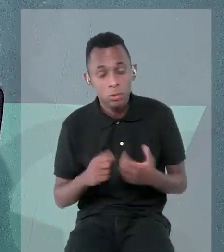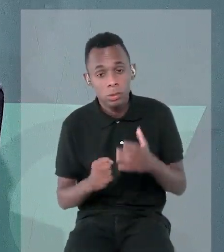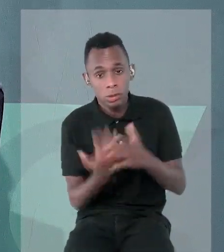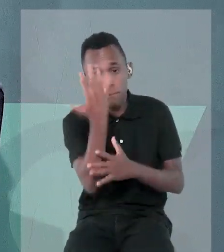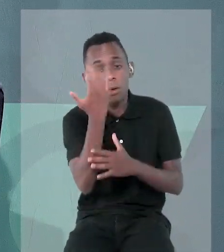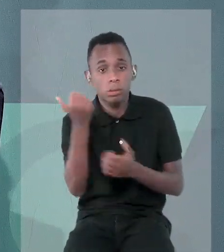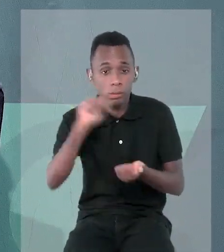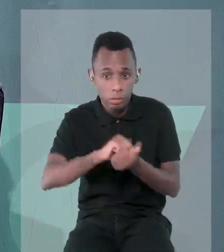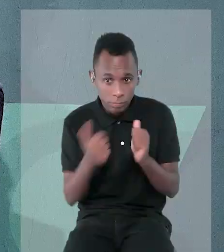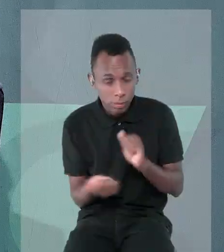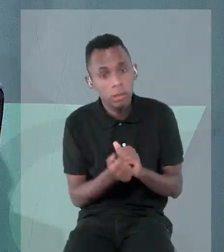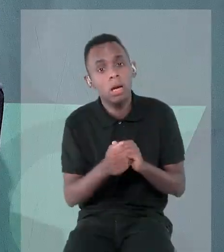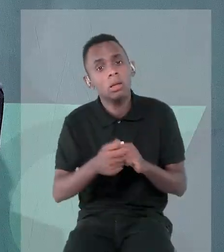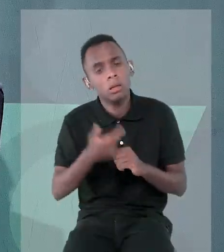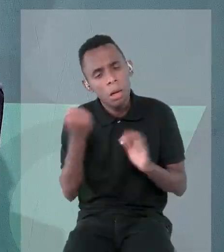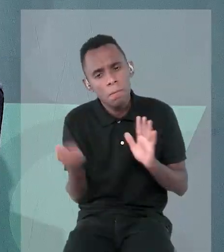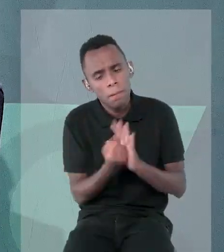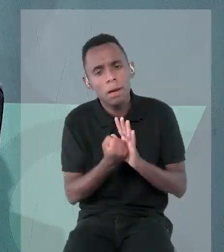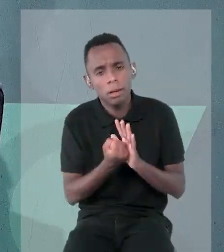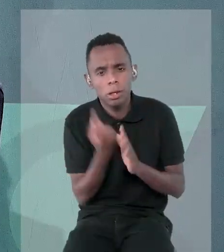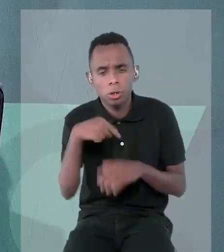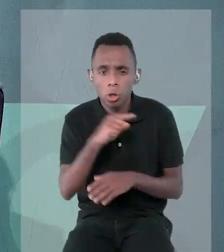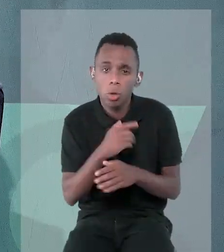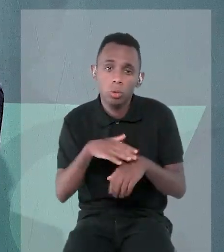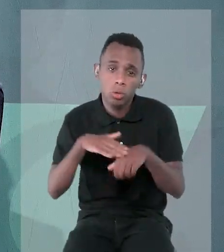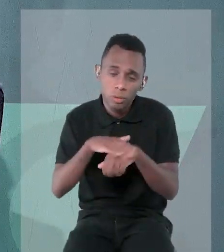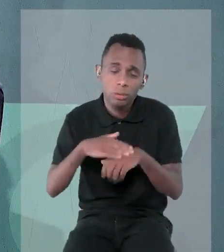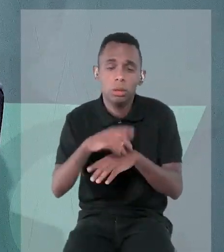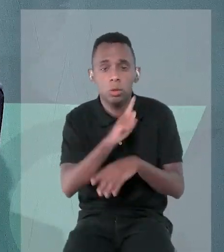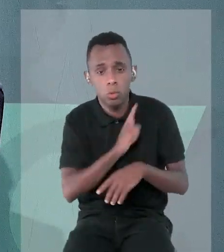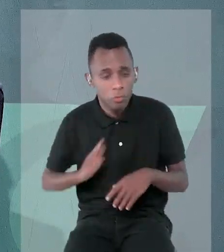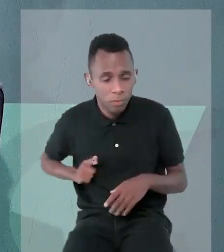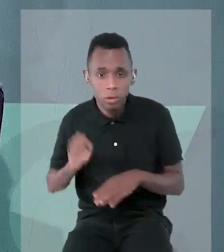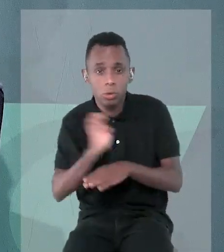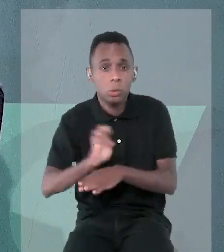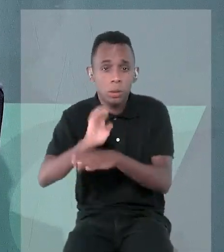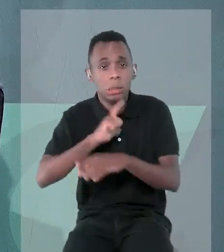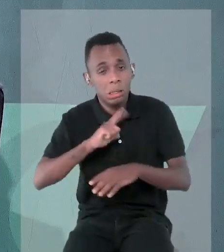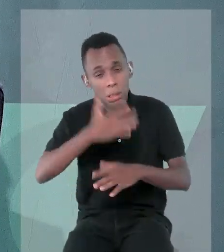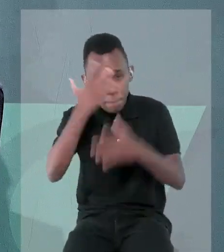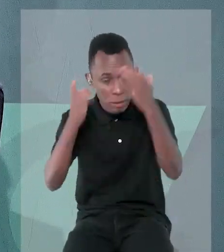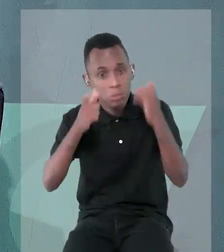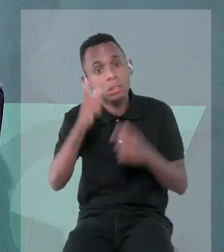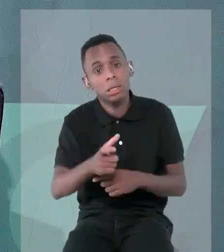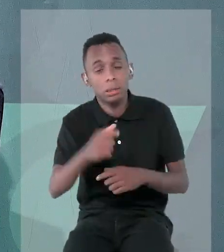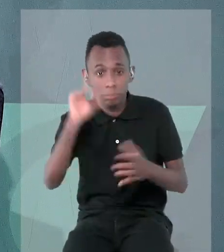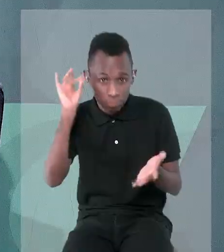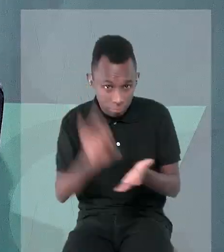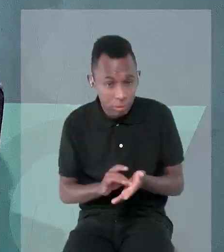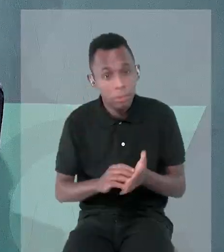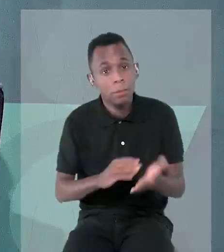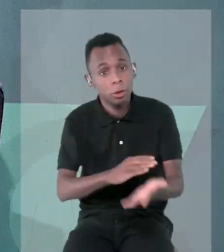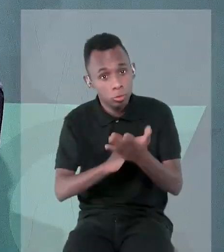algo de perene. Nós estamos conversando com o governo do estado, enfim, tem muita gente muito interessada para isso dar certo, para